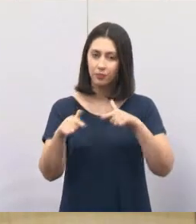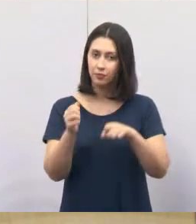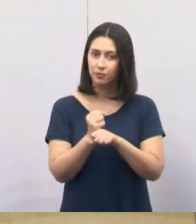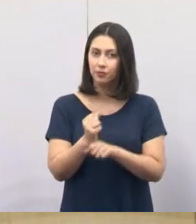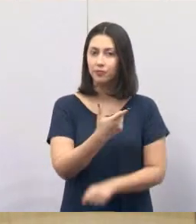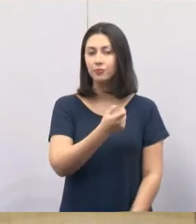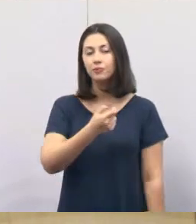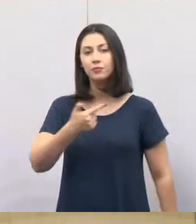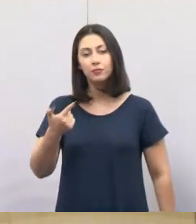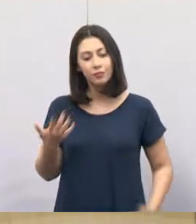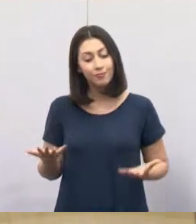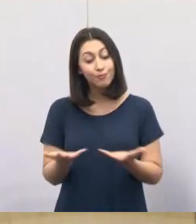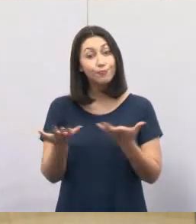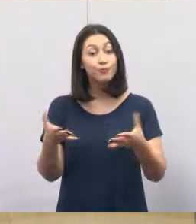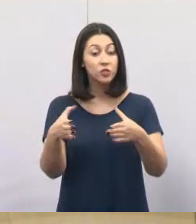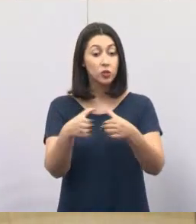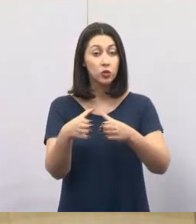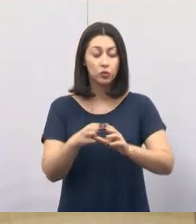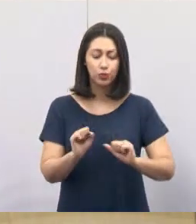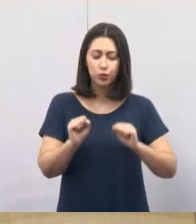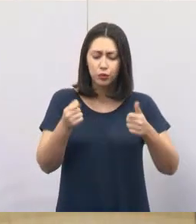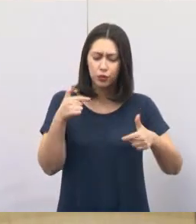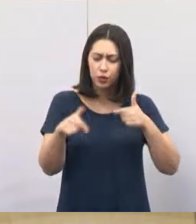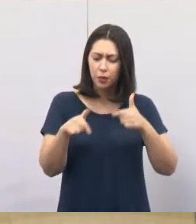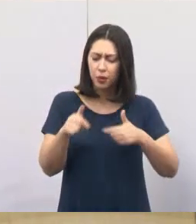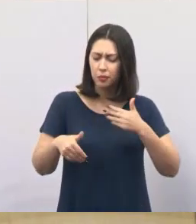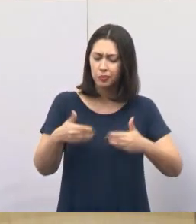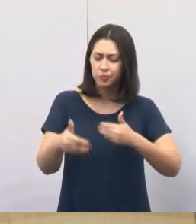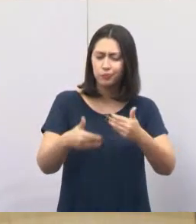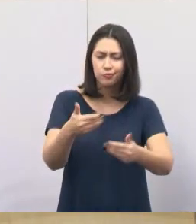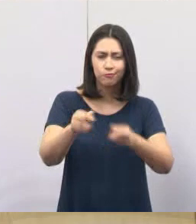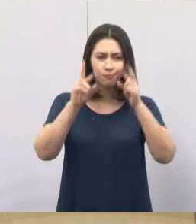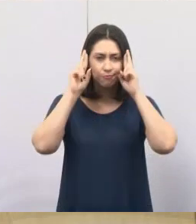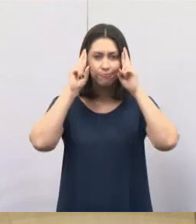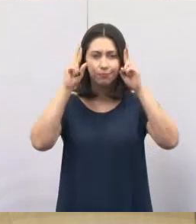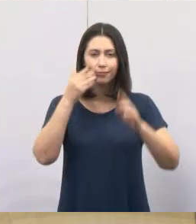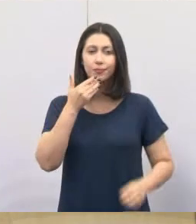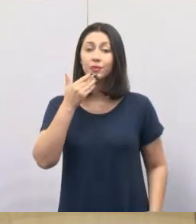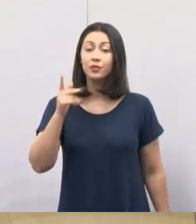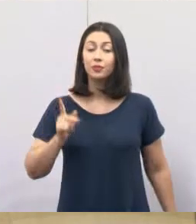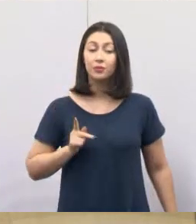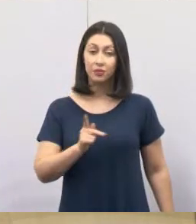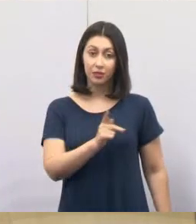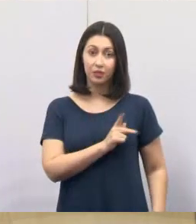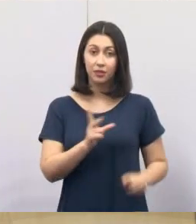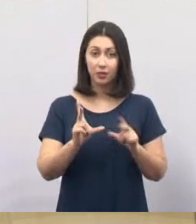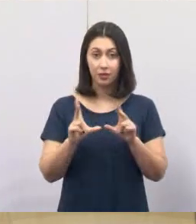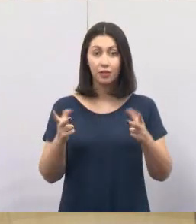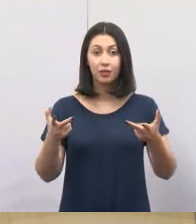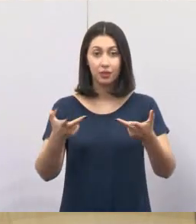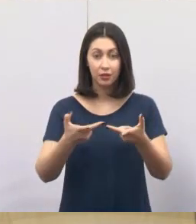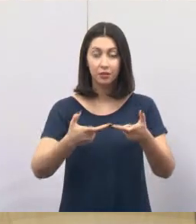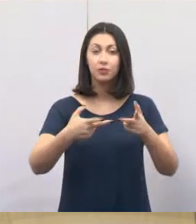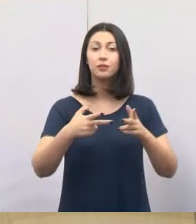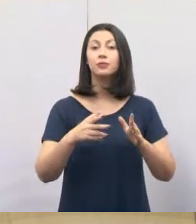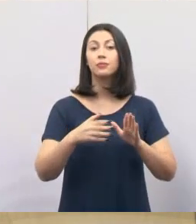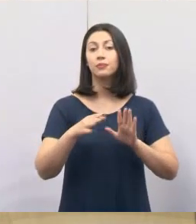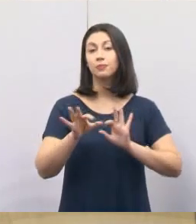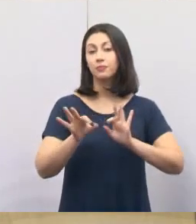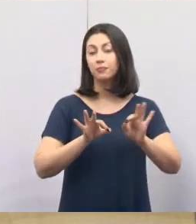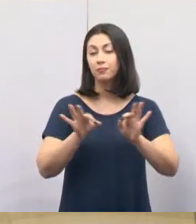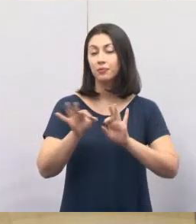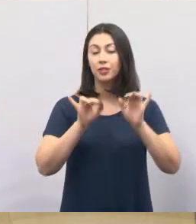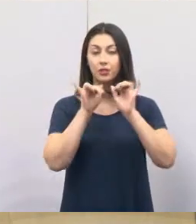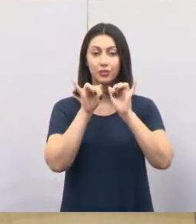2022. Enaltecendo o desempenho de toda a equipe ao longo desse ano, respeitosamente requeremos a presidência dessa casa que seja